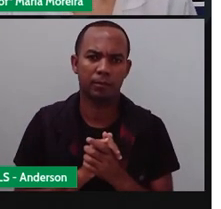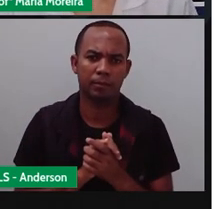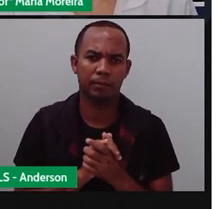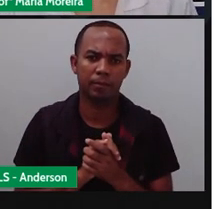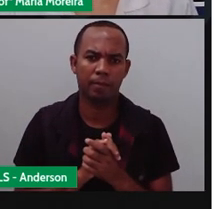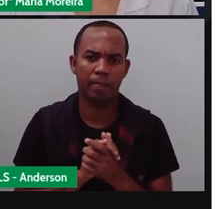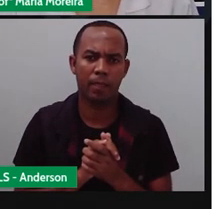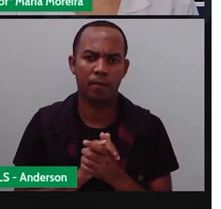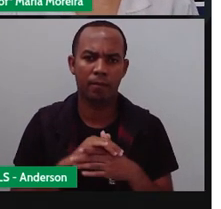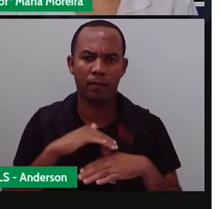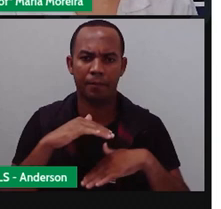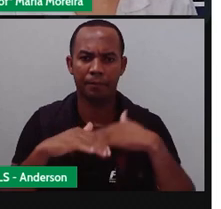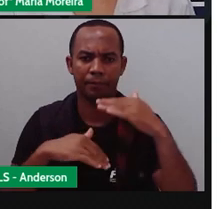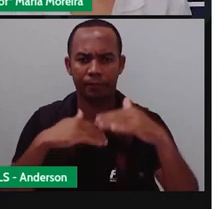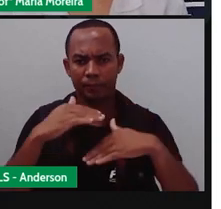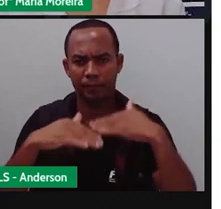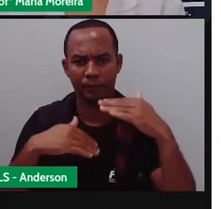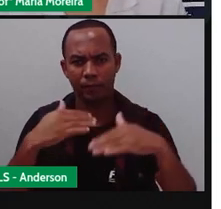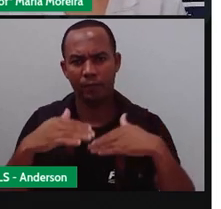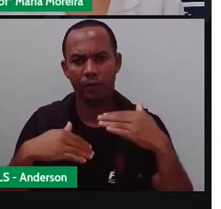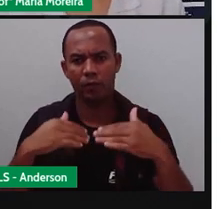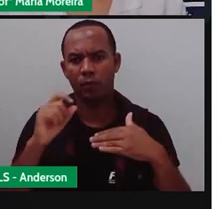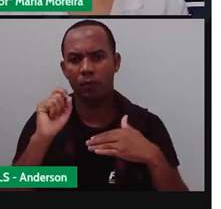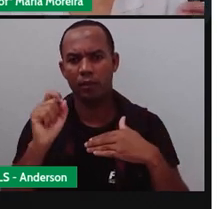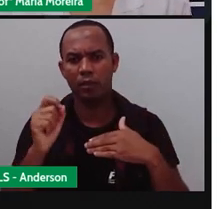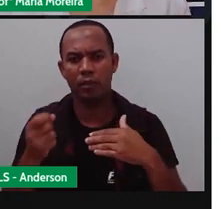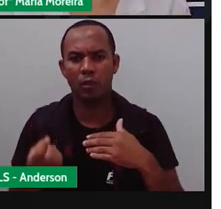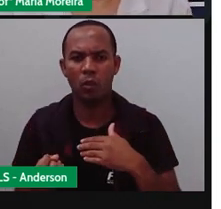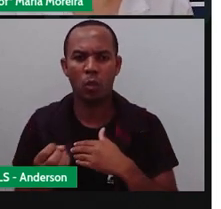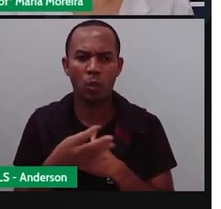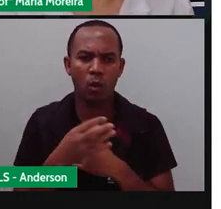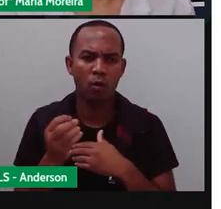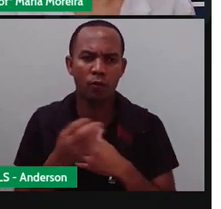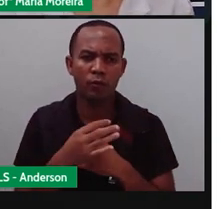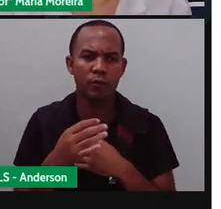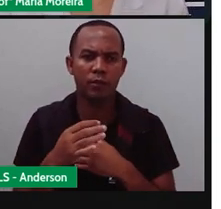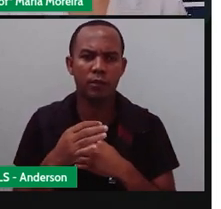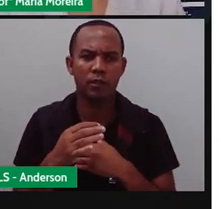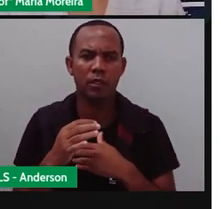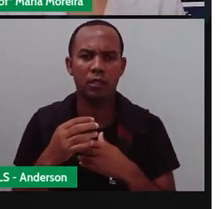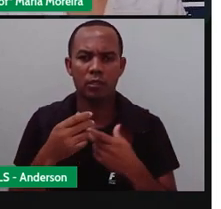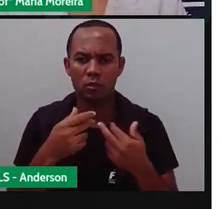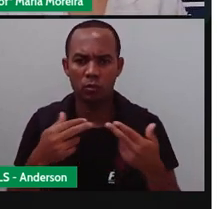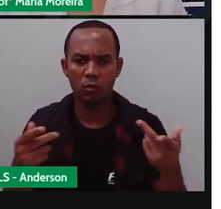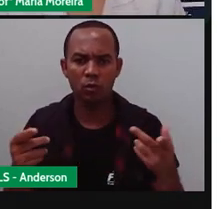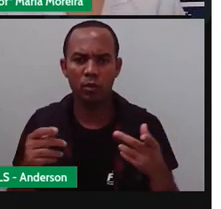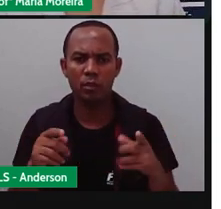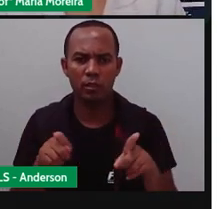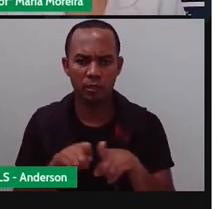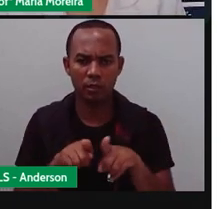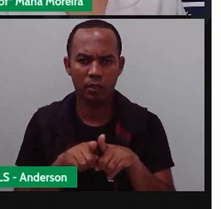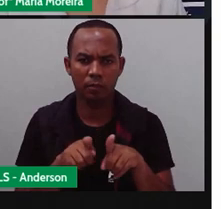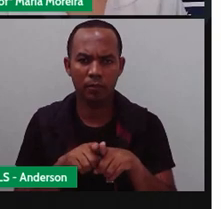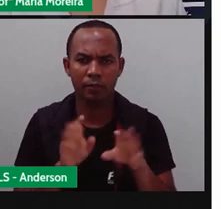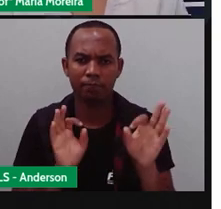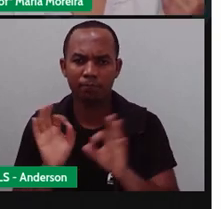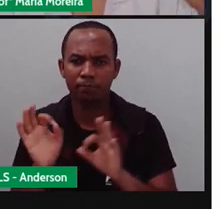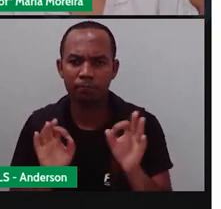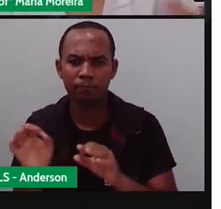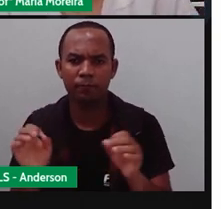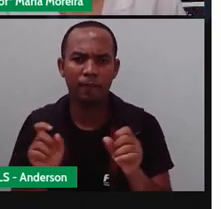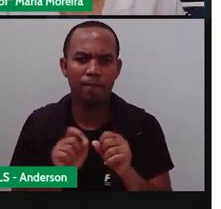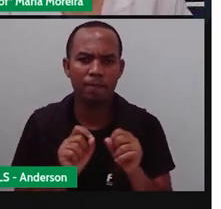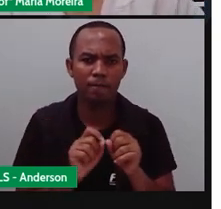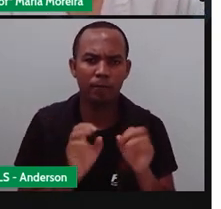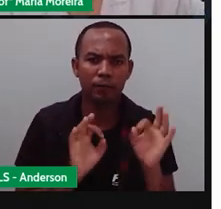e como passar do tempo novos recursos foram adotados como meio de transporte a gente já falou que sobre